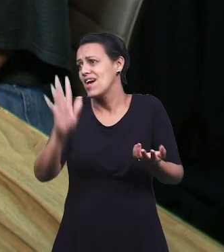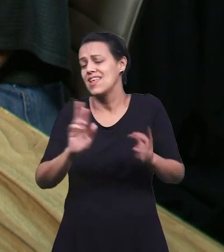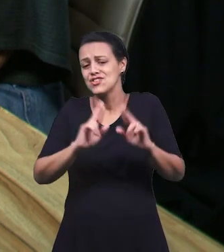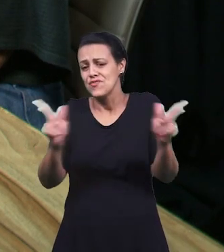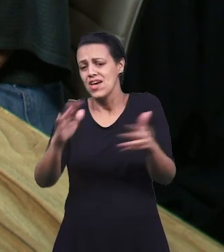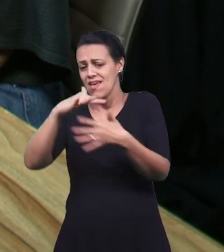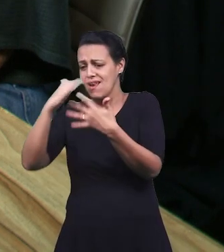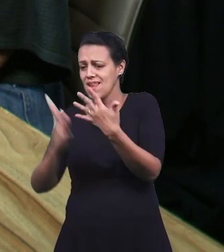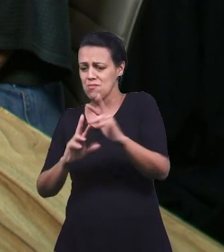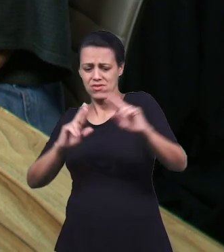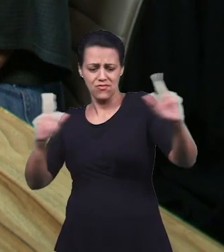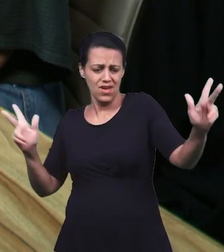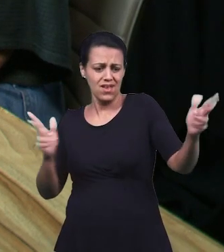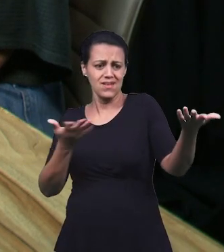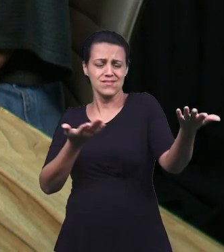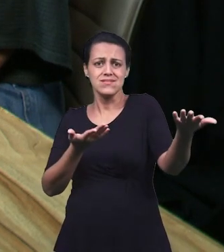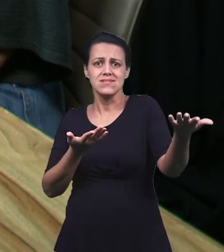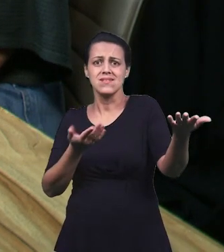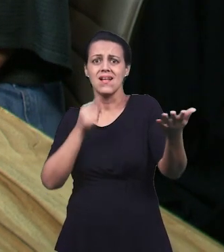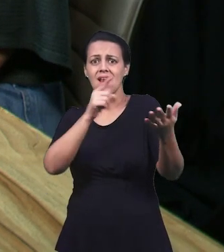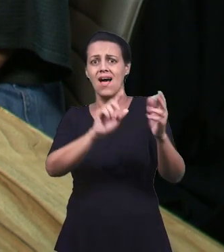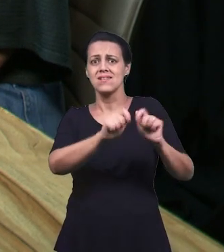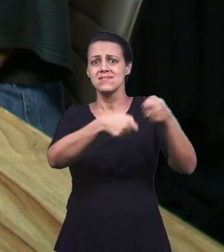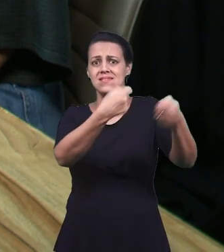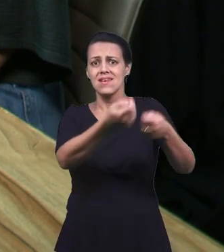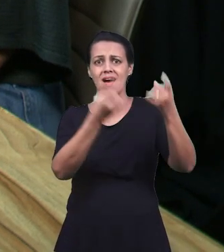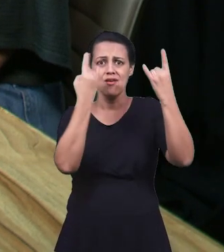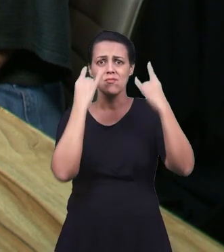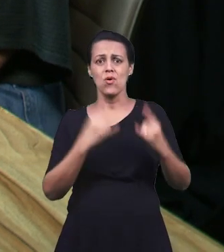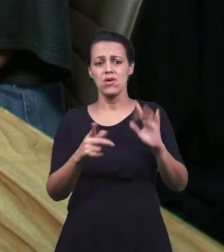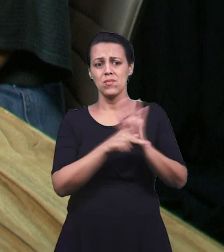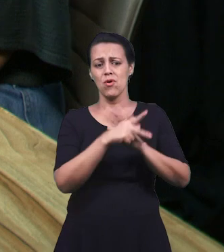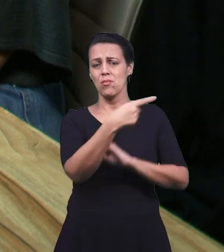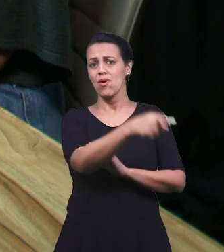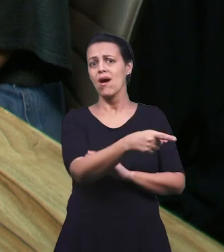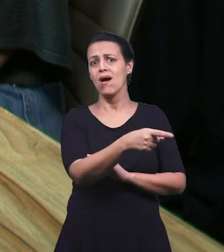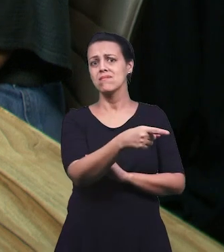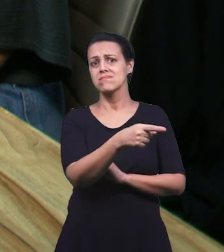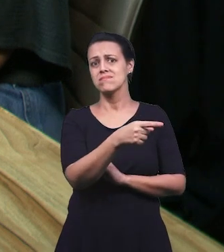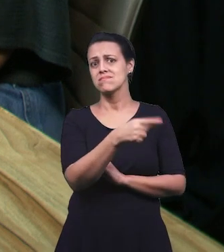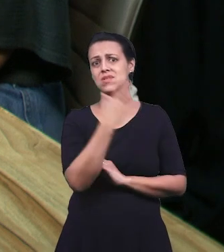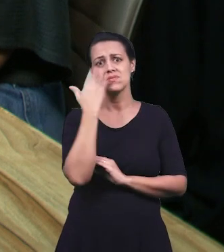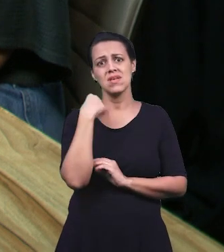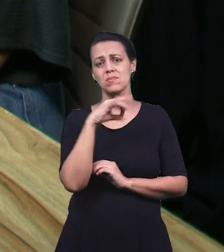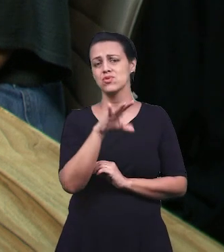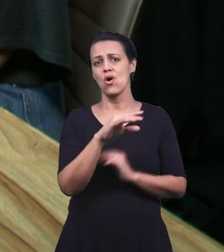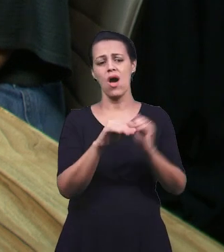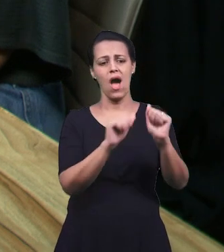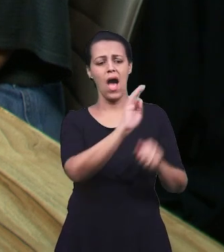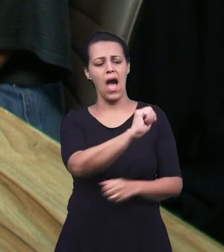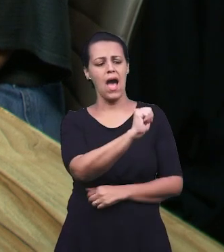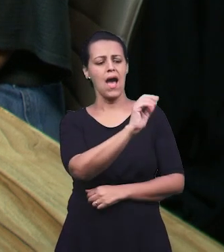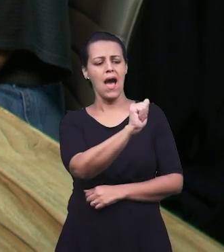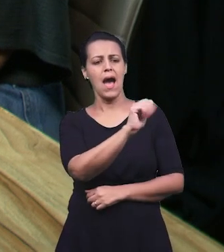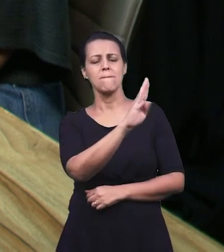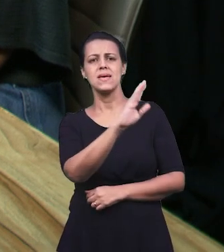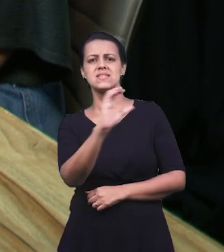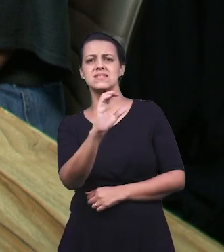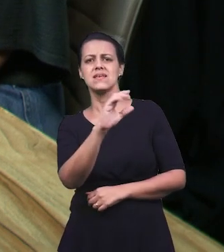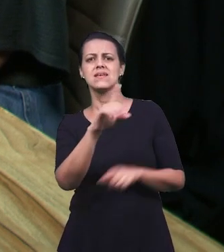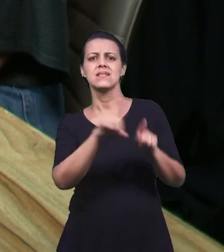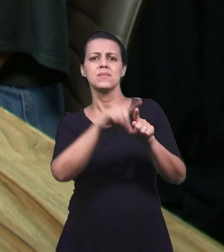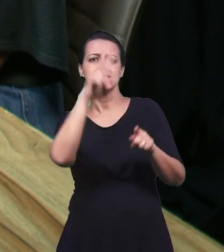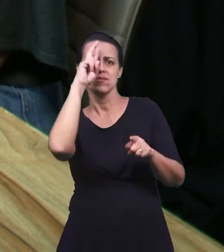brasileira. Bolívia, língua de sinais boliviana. Eu já sabia o alfabeto em segunda, terça e quarta. Eu falei: "Senhor, tem